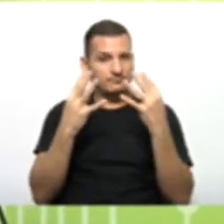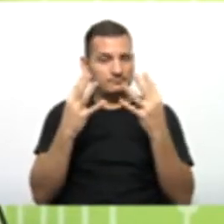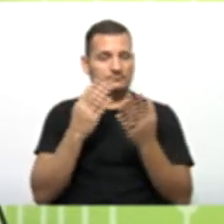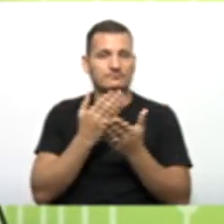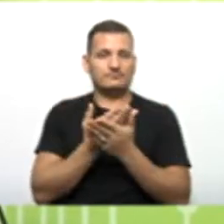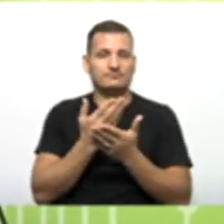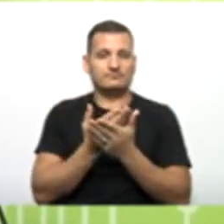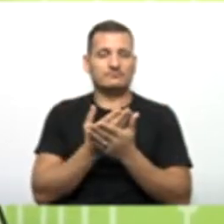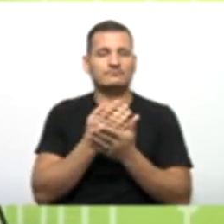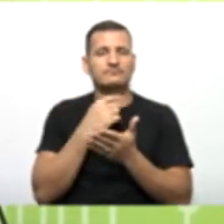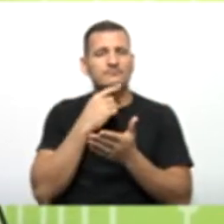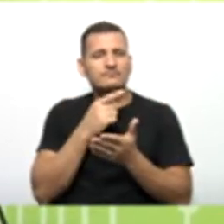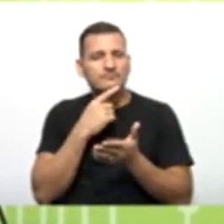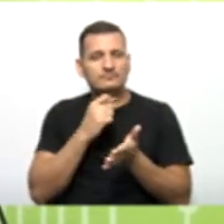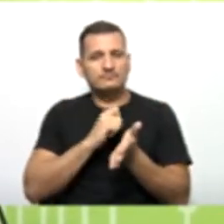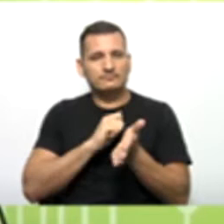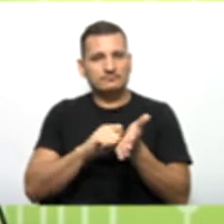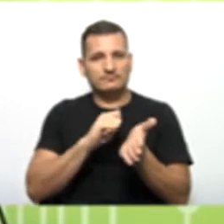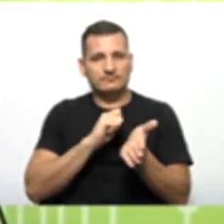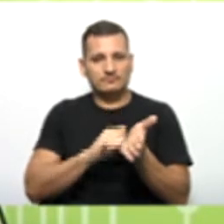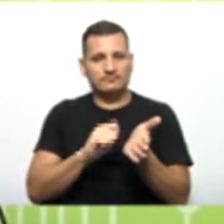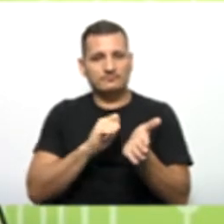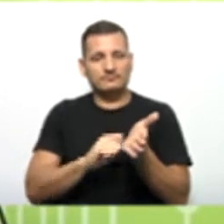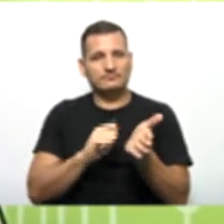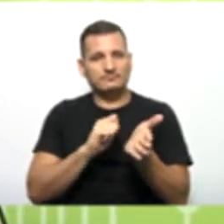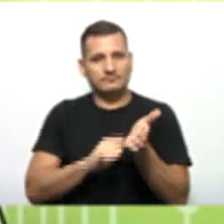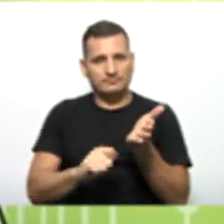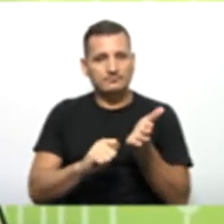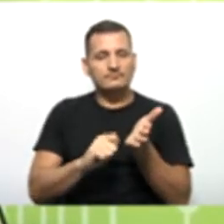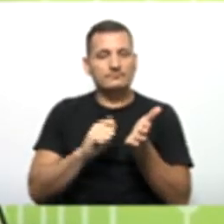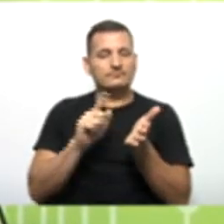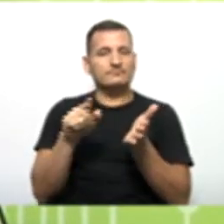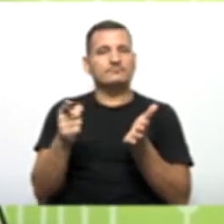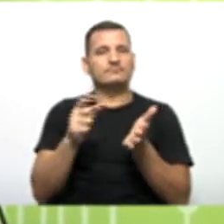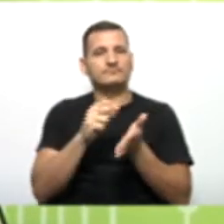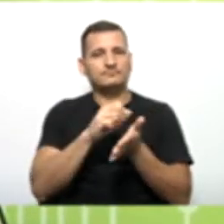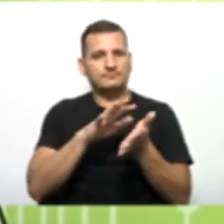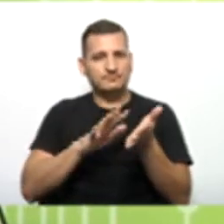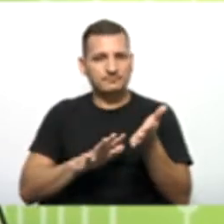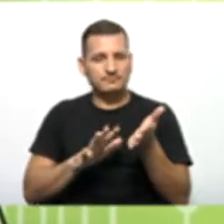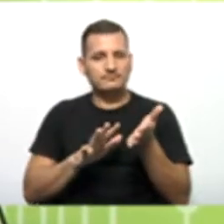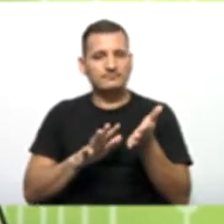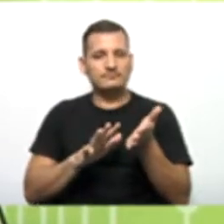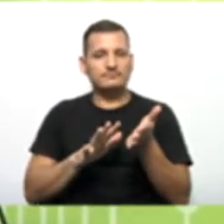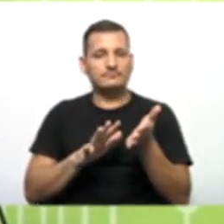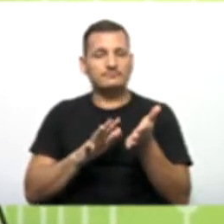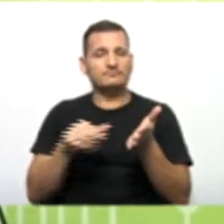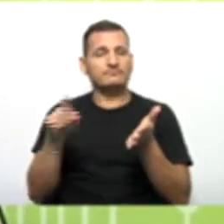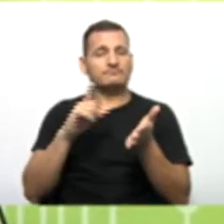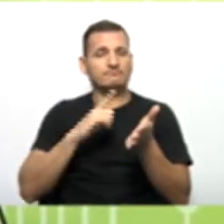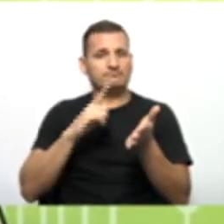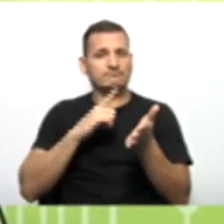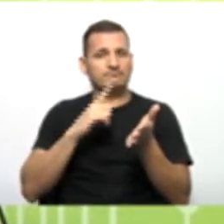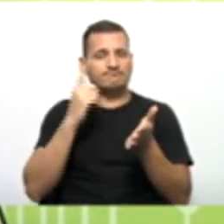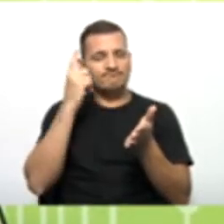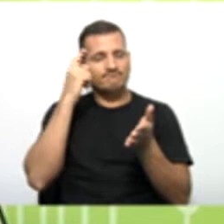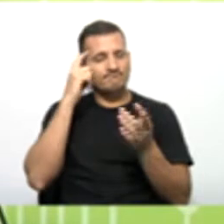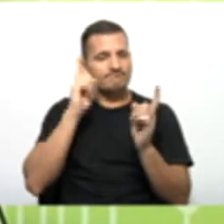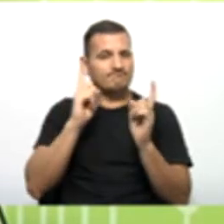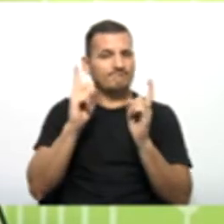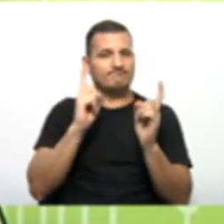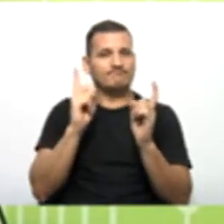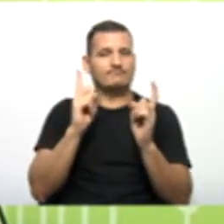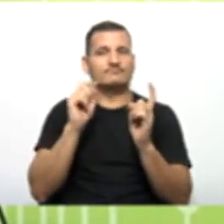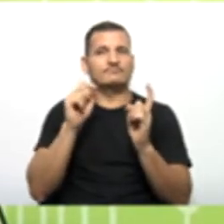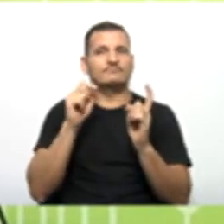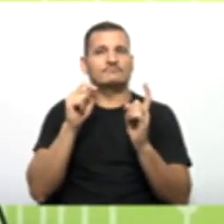a nota em aí pra quando for a nossa atividade de sala vocês estarem bem antenados ligados com o